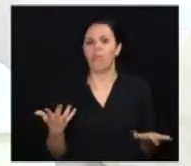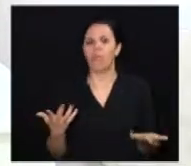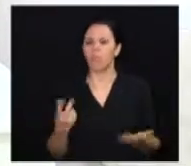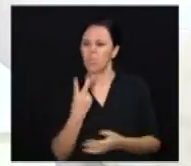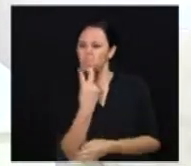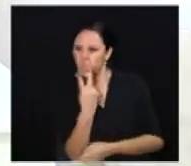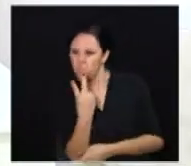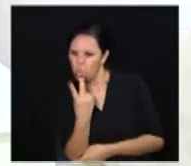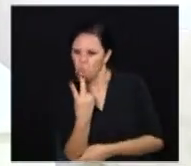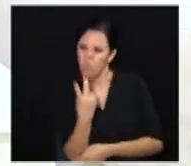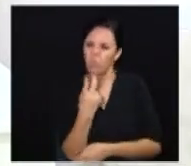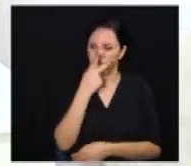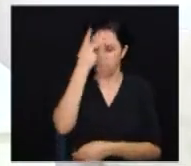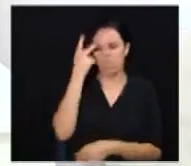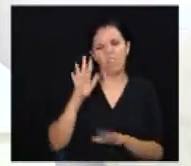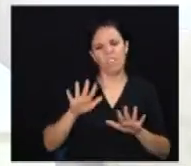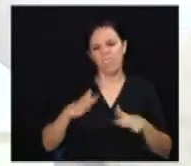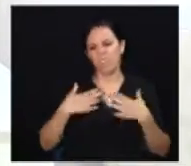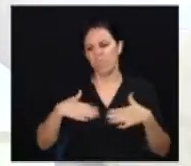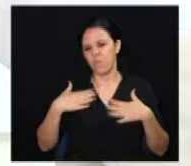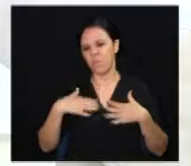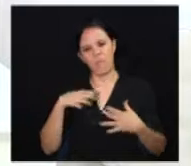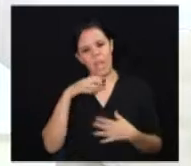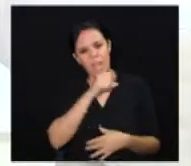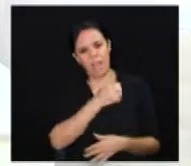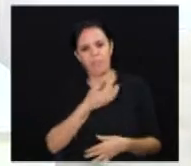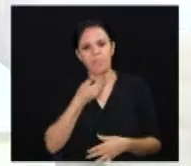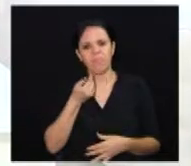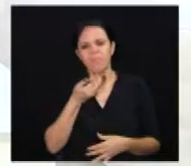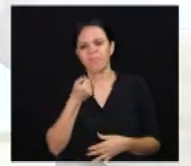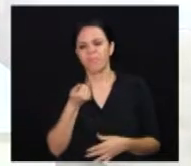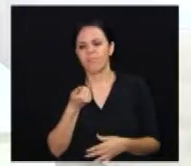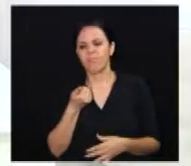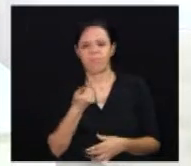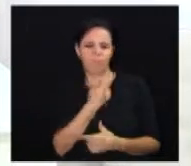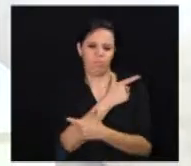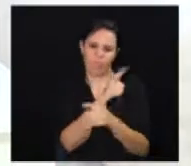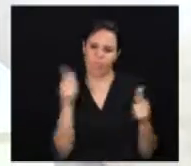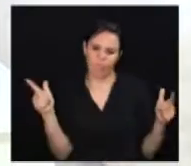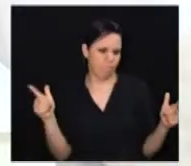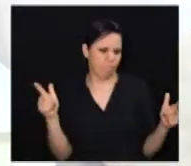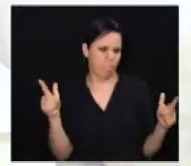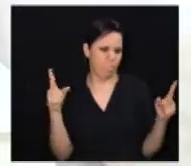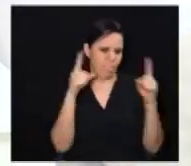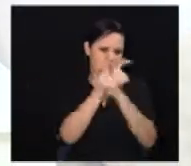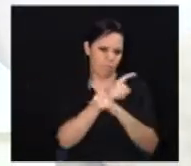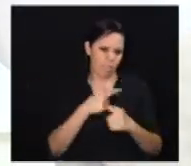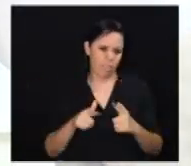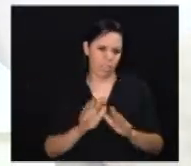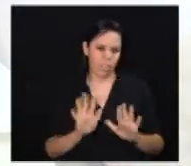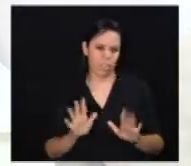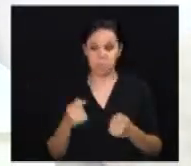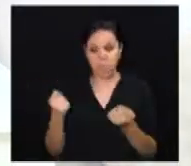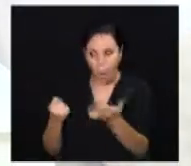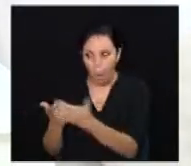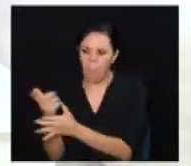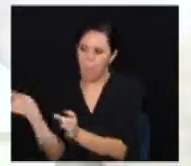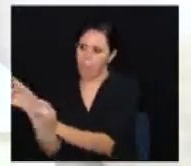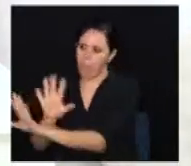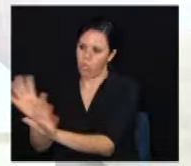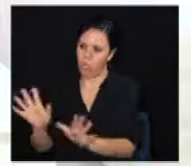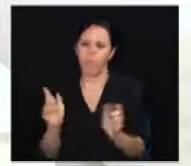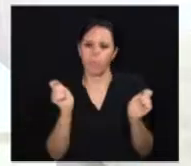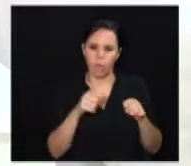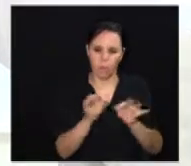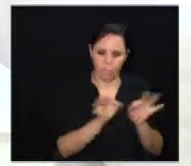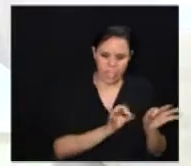2 pessoas é muito tranquilo, é muito rápido, é fácil, não tem nenhum segredo. Deixa né? disso de comprar massa pronta. Deixa. Faz em casa.